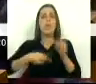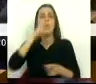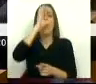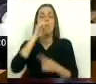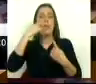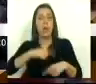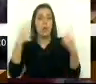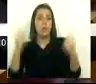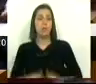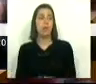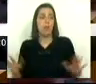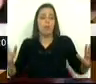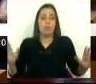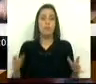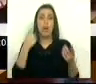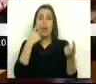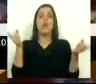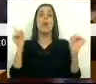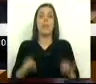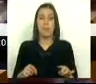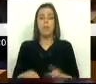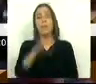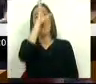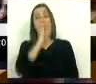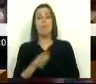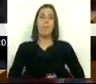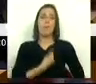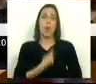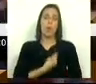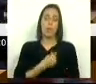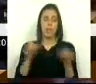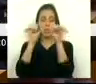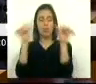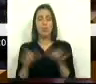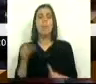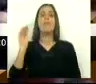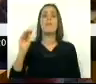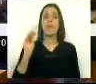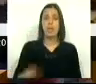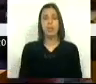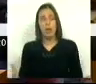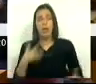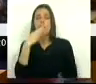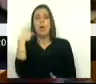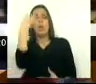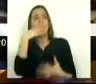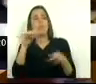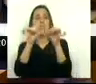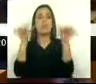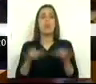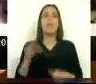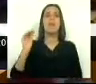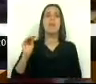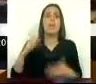o Governo anuncia. Lá está novamente o Governo preocupado com o sistema financeiro, com a credibilização do sistema